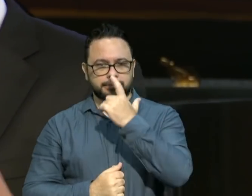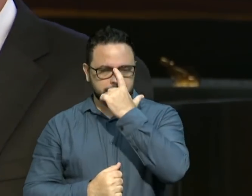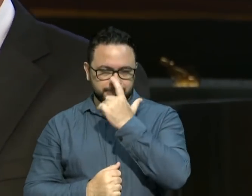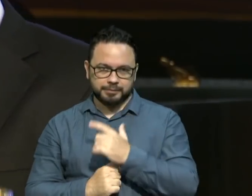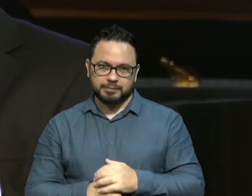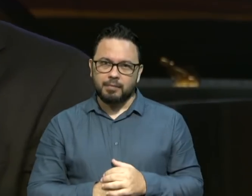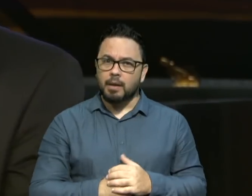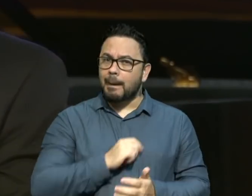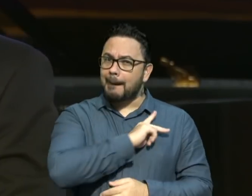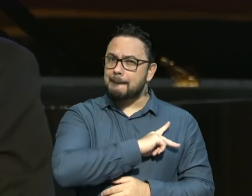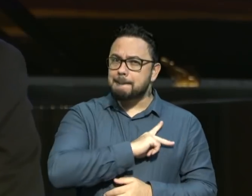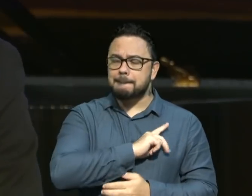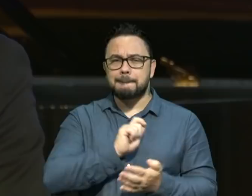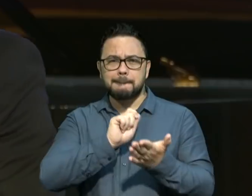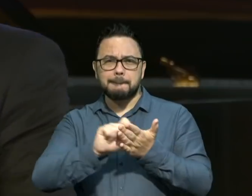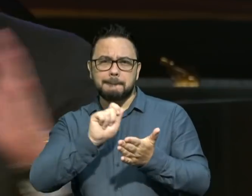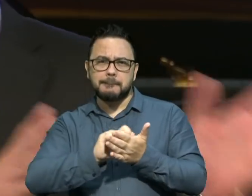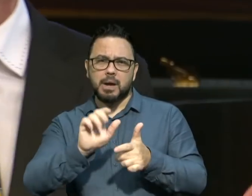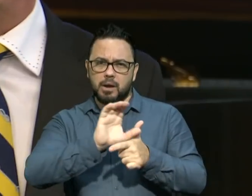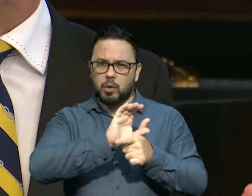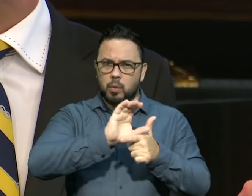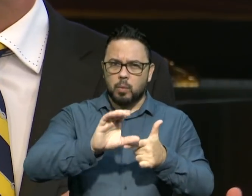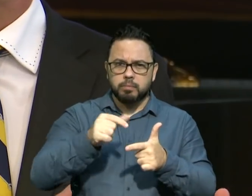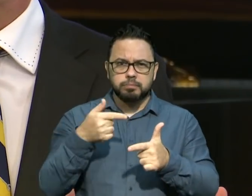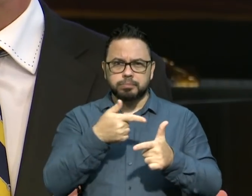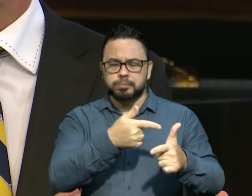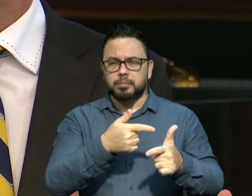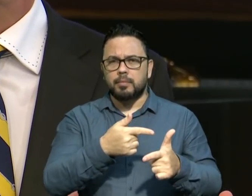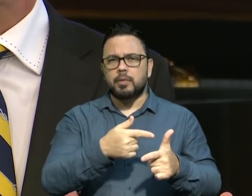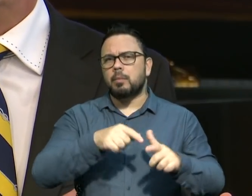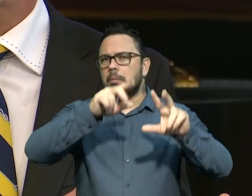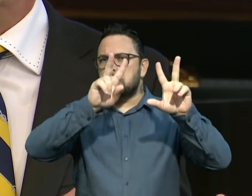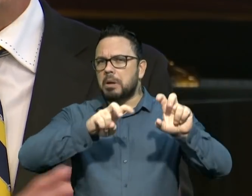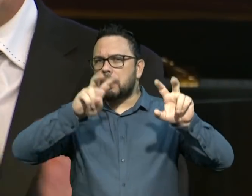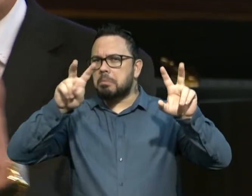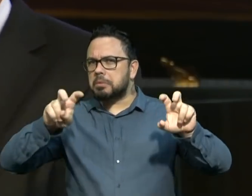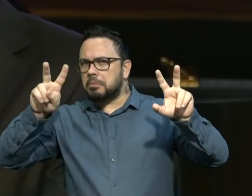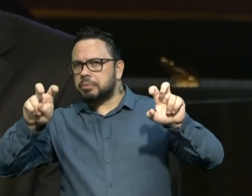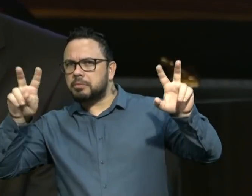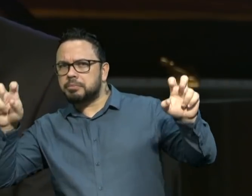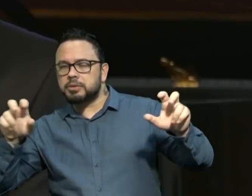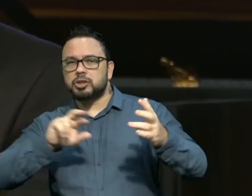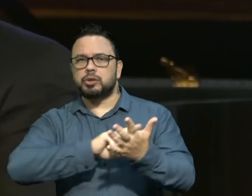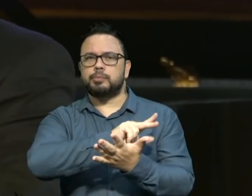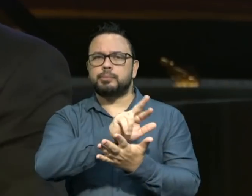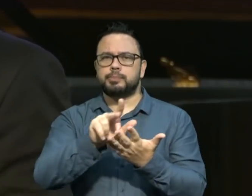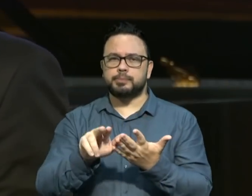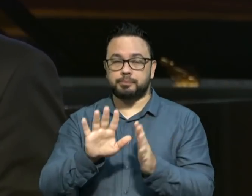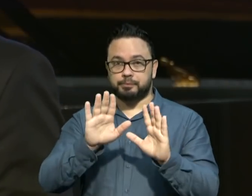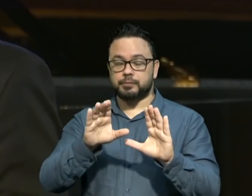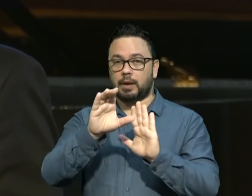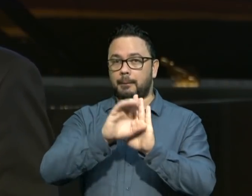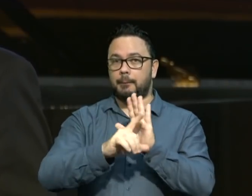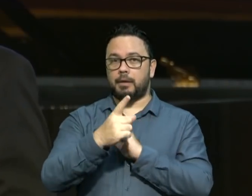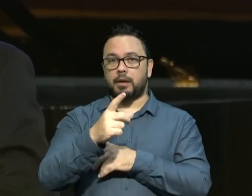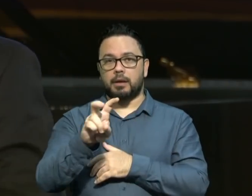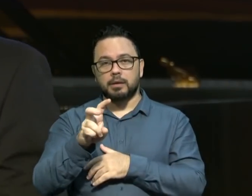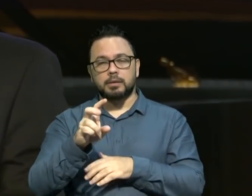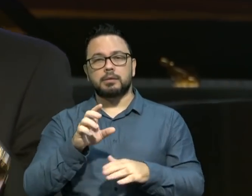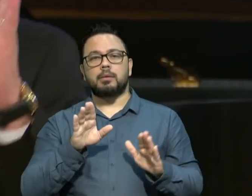então Paulo escreve a sua carta tratando de vários assuntos e no capítulo 15 ele trata especificamente